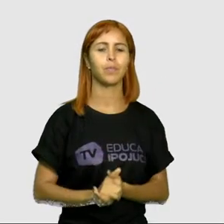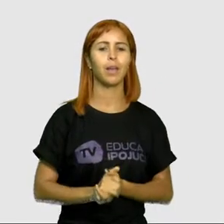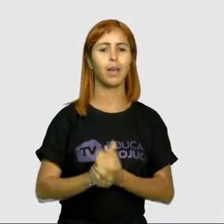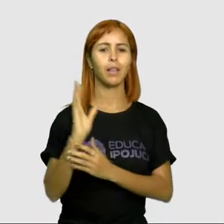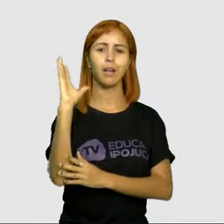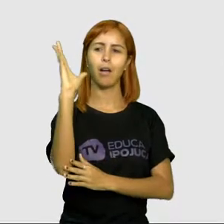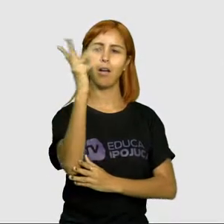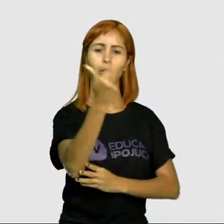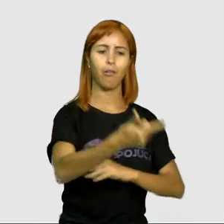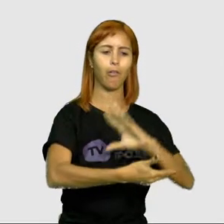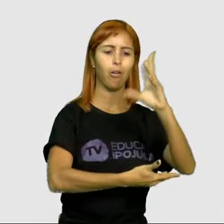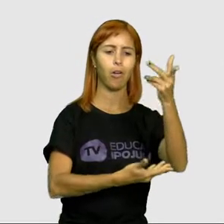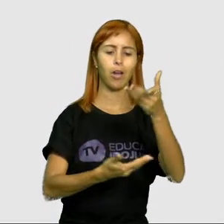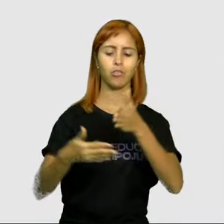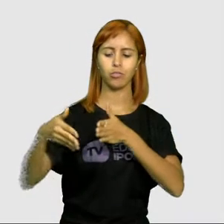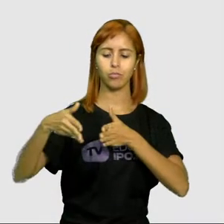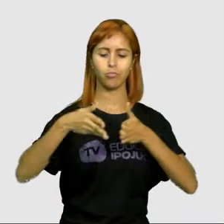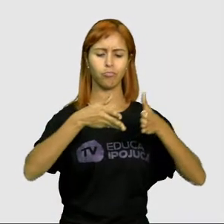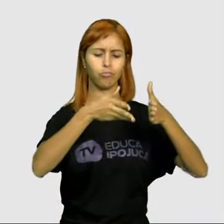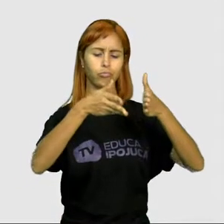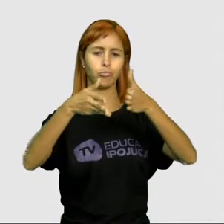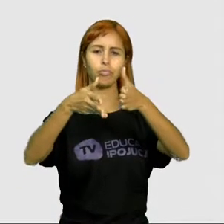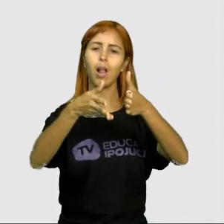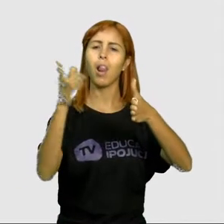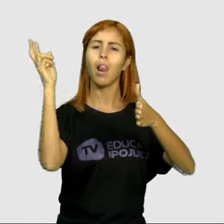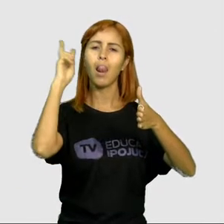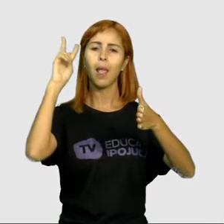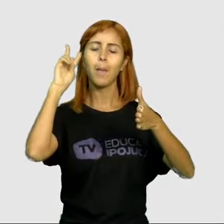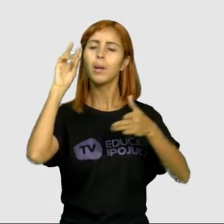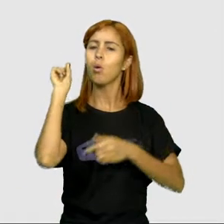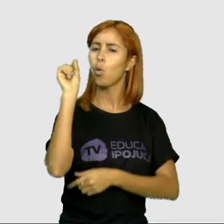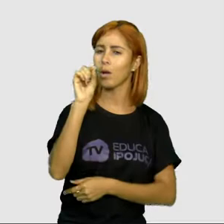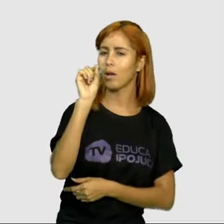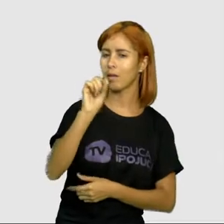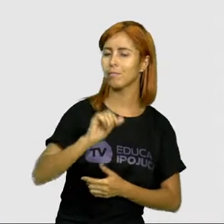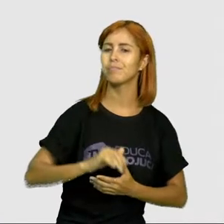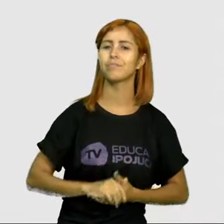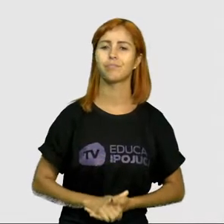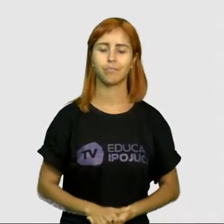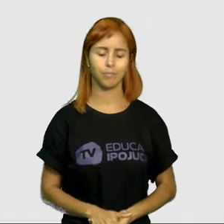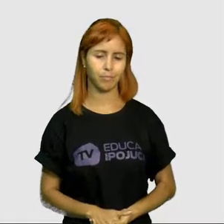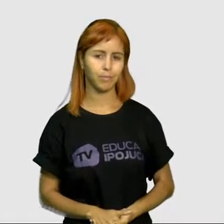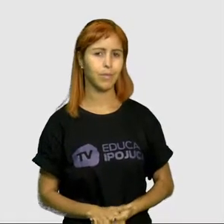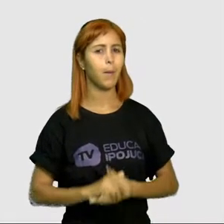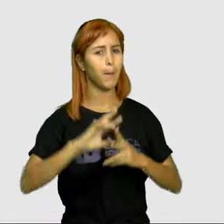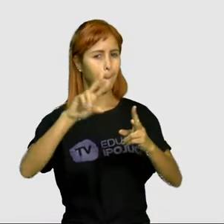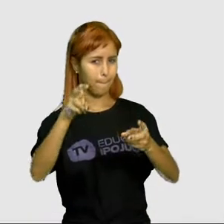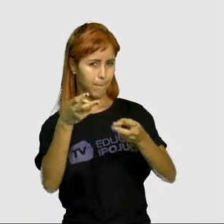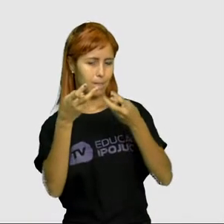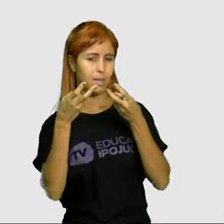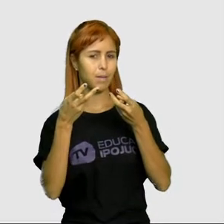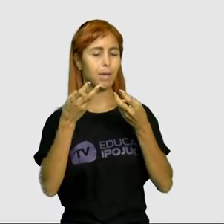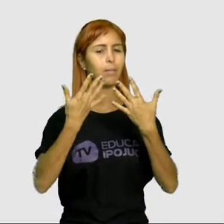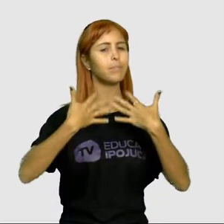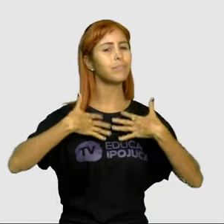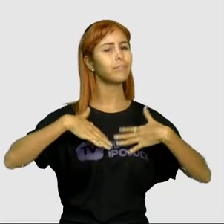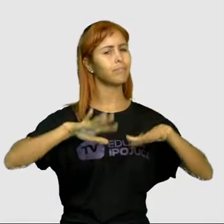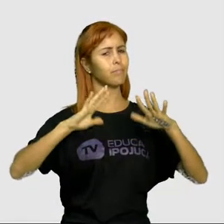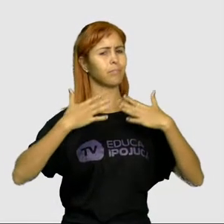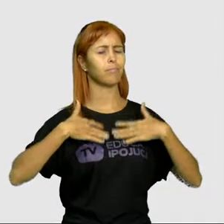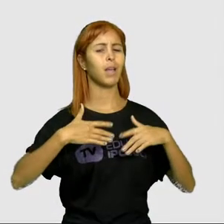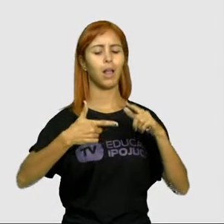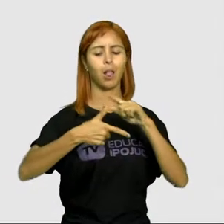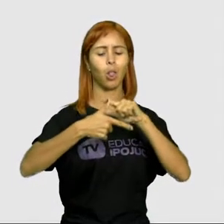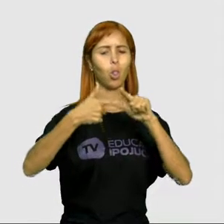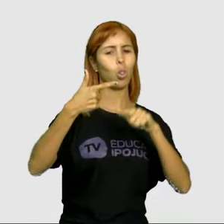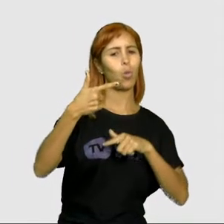a floresta, né, a natureza, lembra o quê esse caminho do rio? Percebam calmamente. Temos